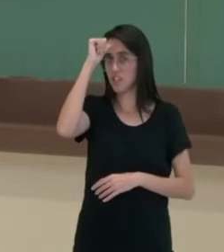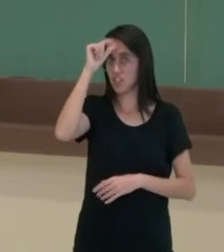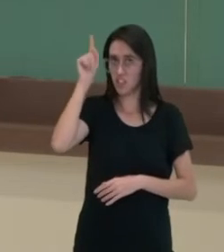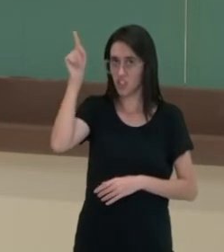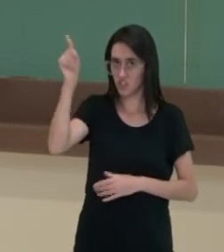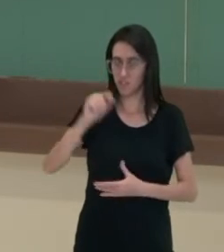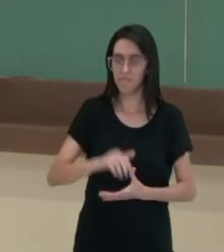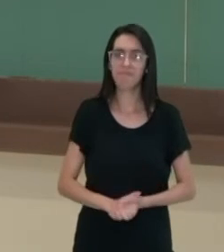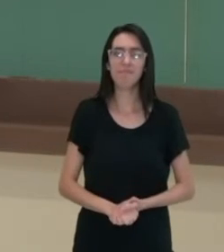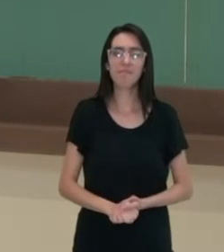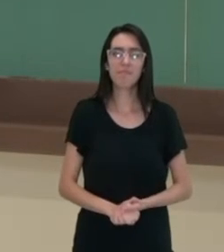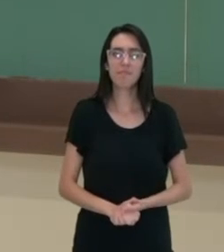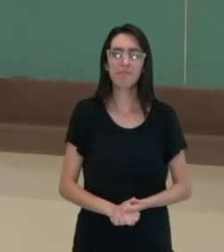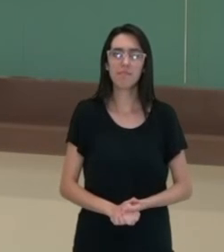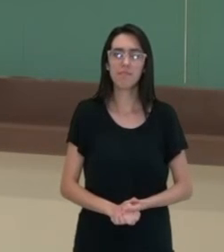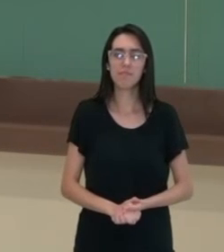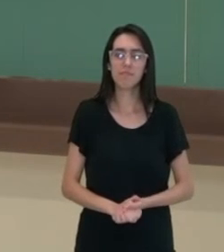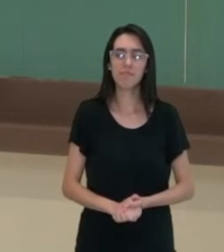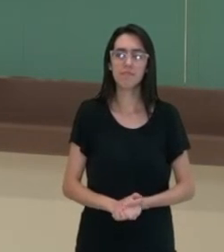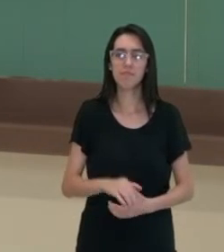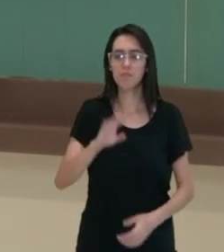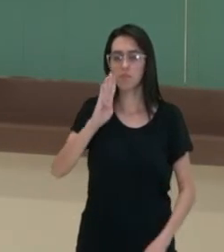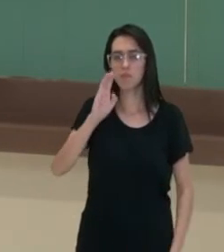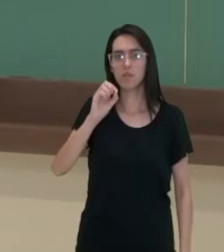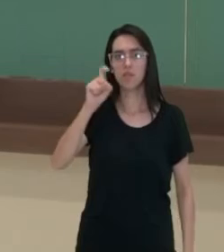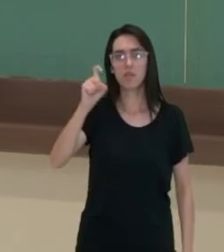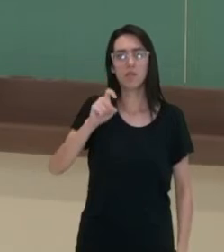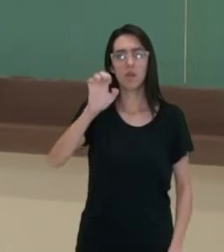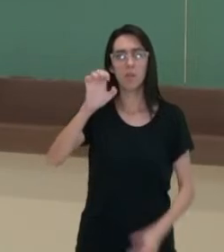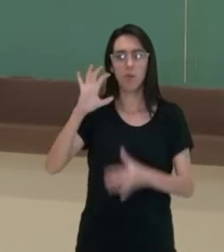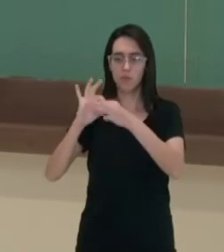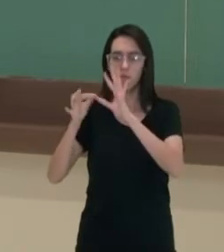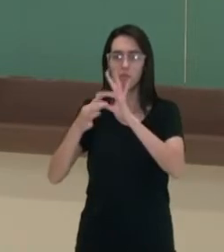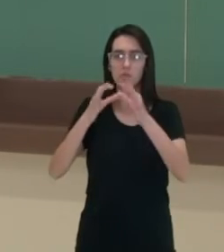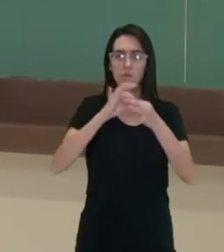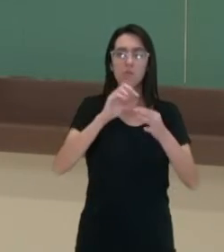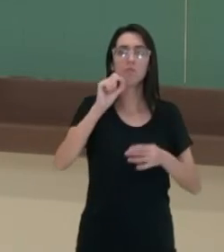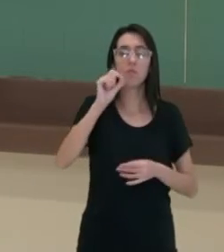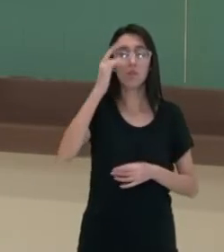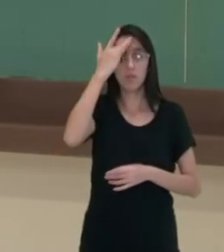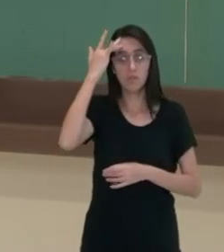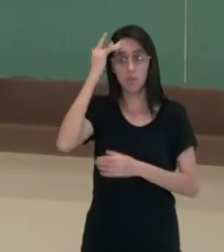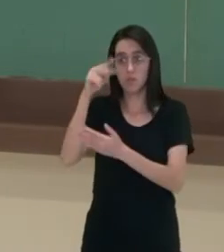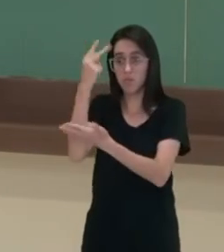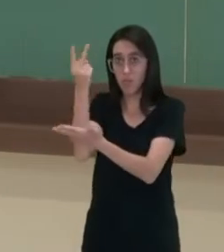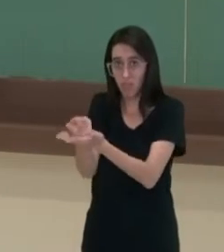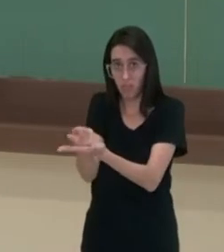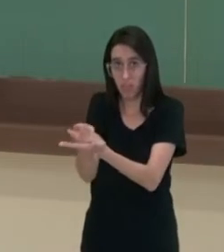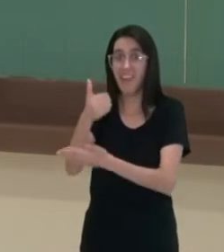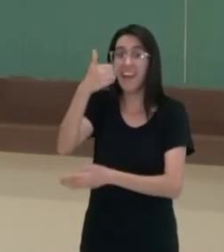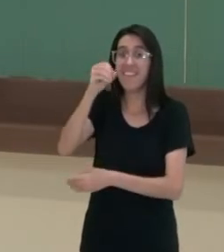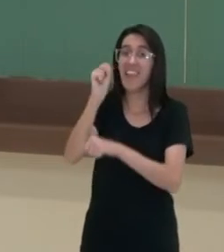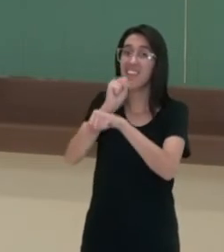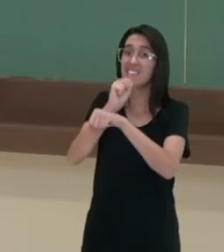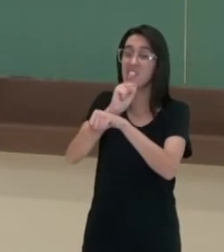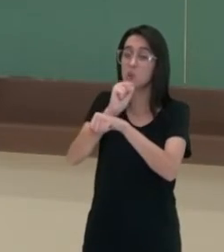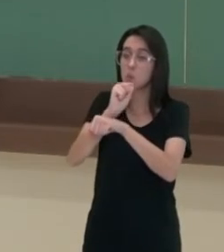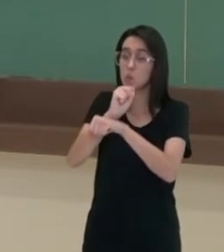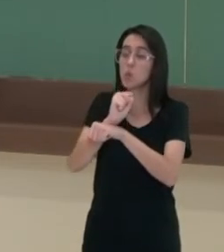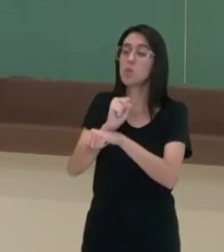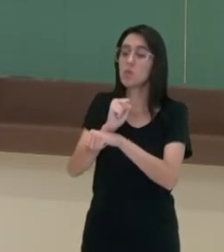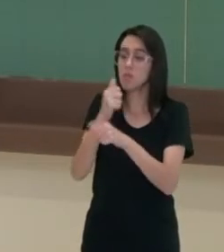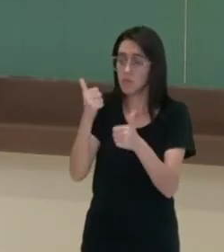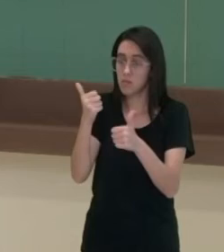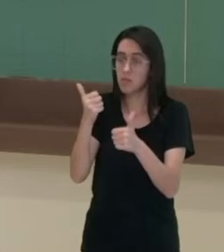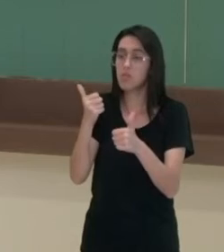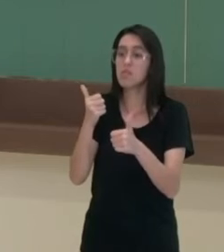Índia. O boxe olímpico, o lutador derrubado tem 10 segundos para se levantar. Se chega aos 10, se o árbitro